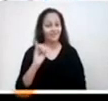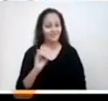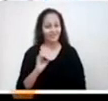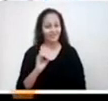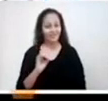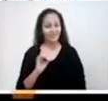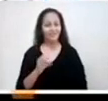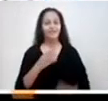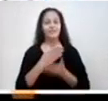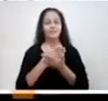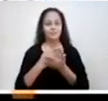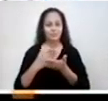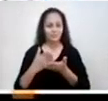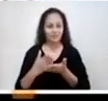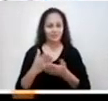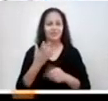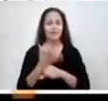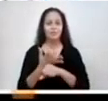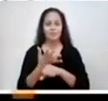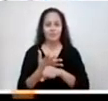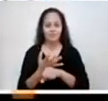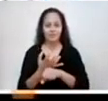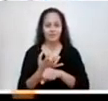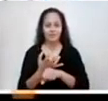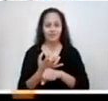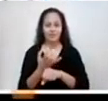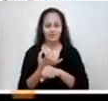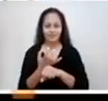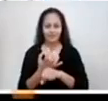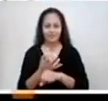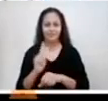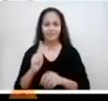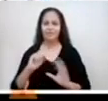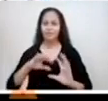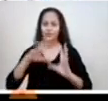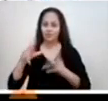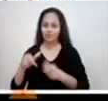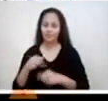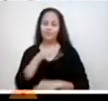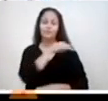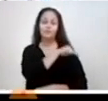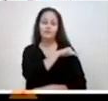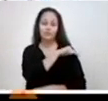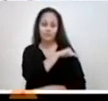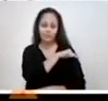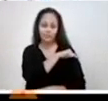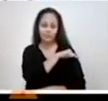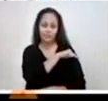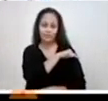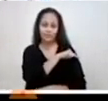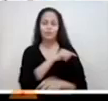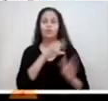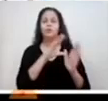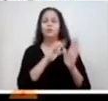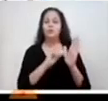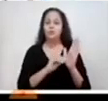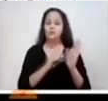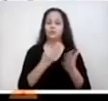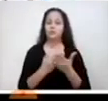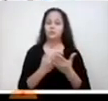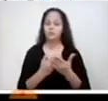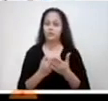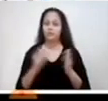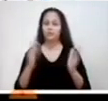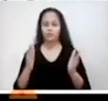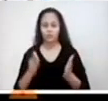Olá, pessoal! Vamos iniciar aí mais uma aula de Geografia do 7º ano do Ensino Fundamental. O conteúdo da aula